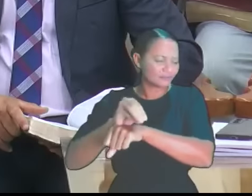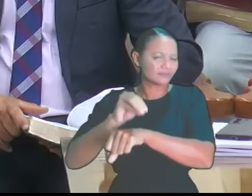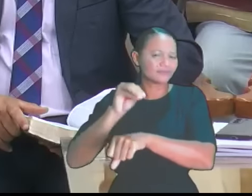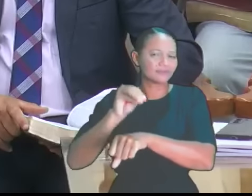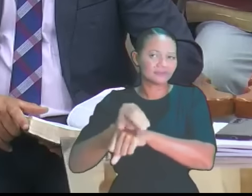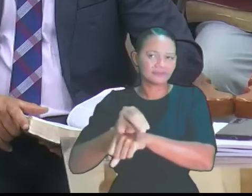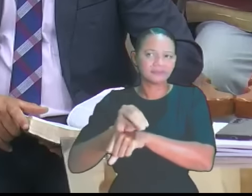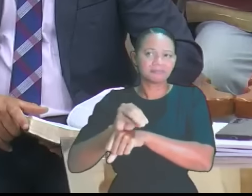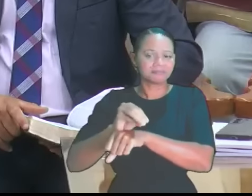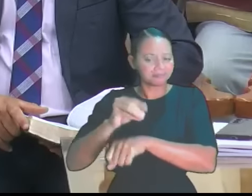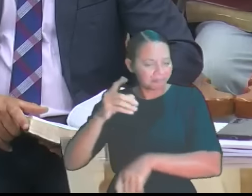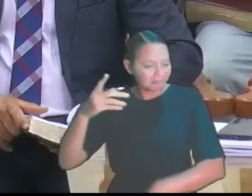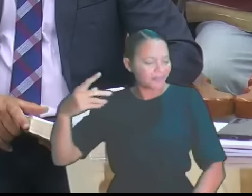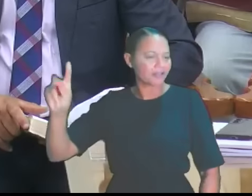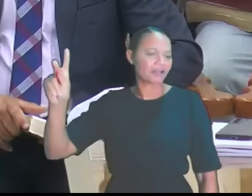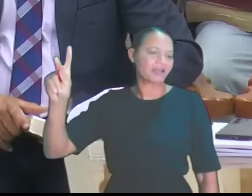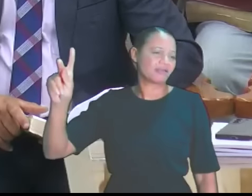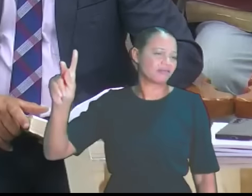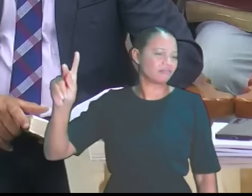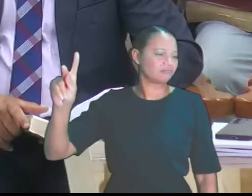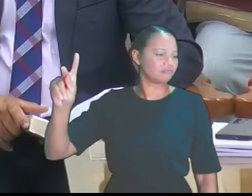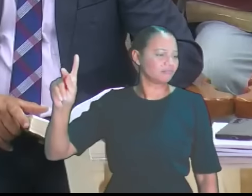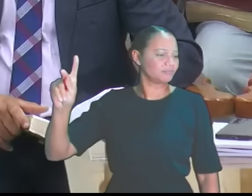para si.